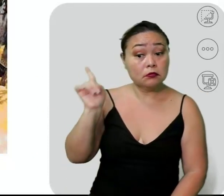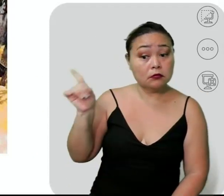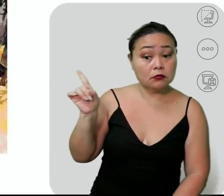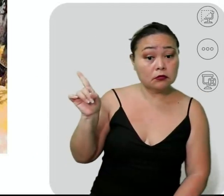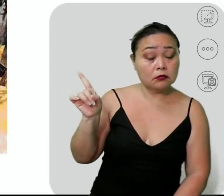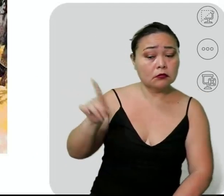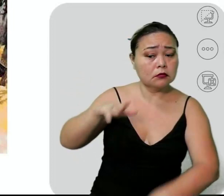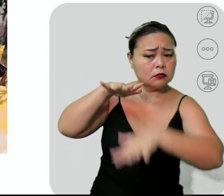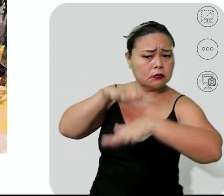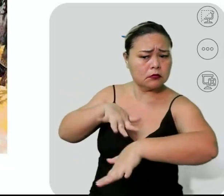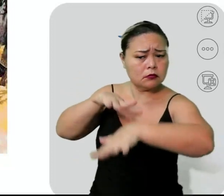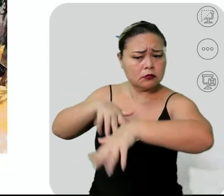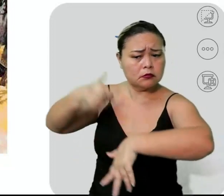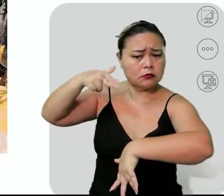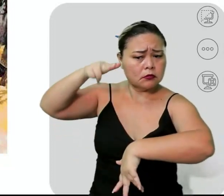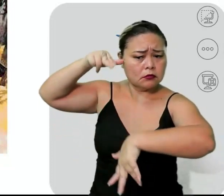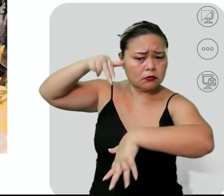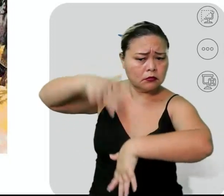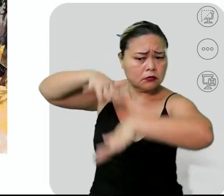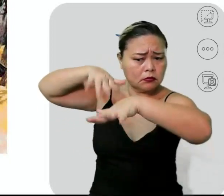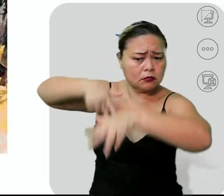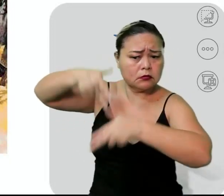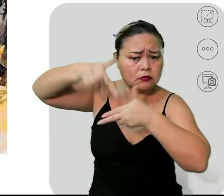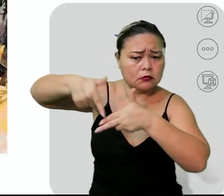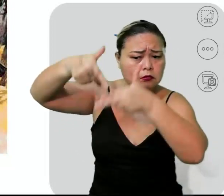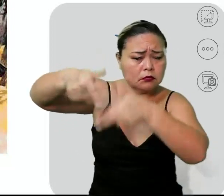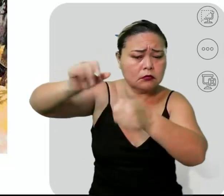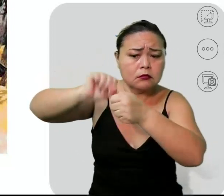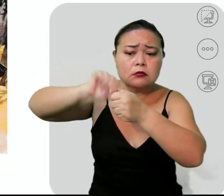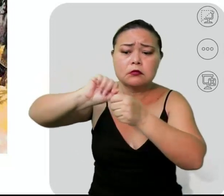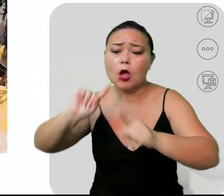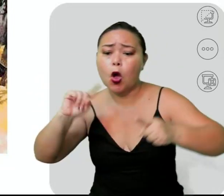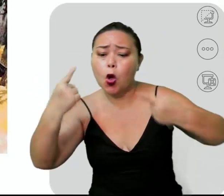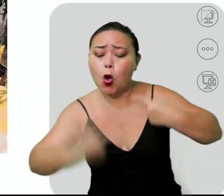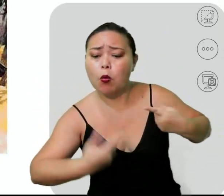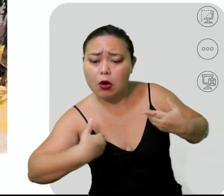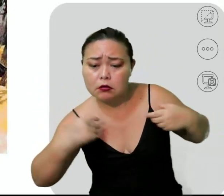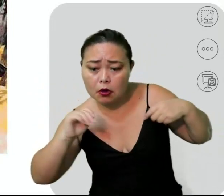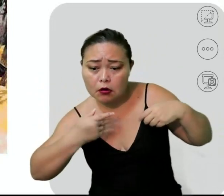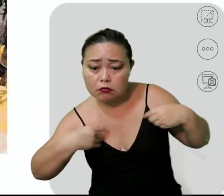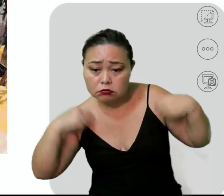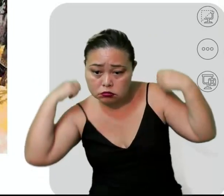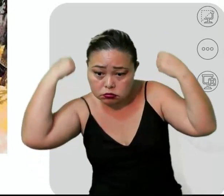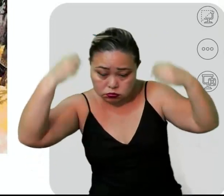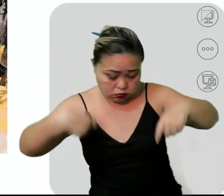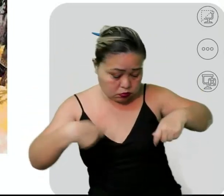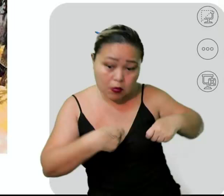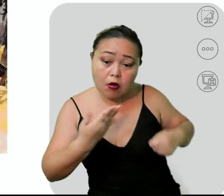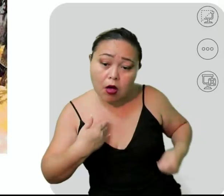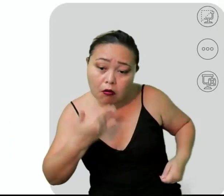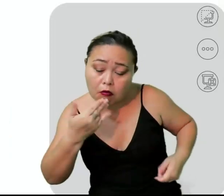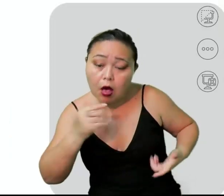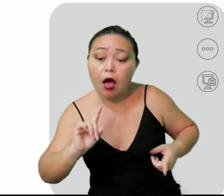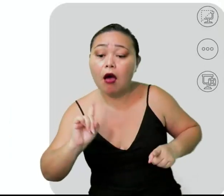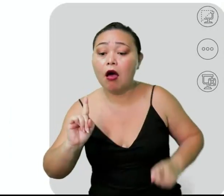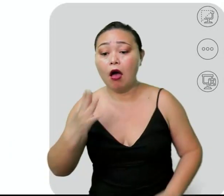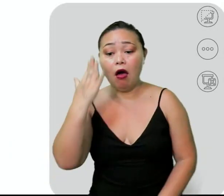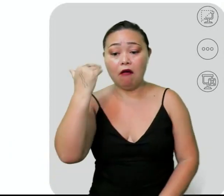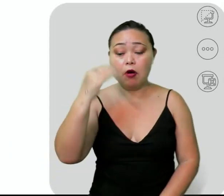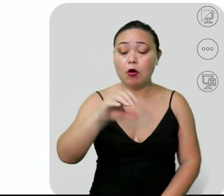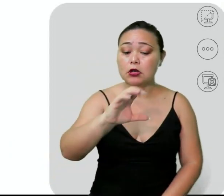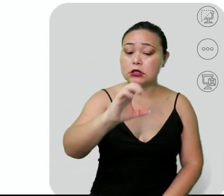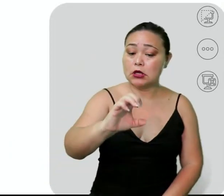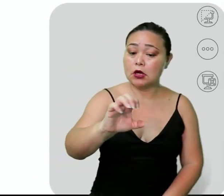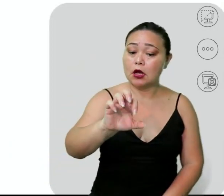quando eles se armam para combater os muçulmanos. As famosas cruzadas.